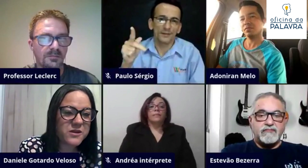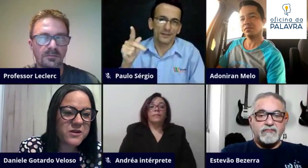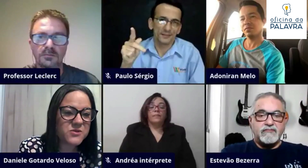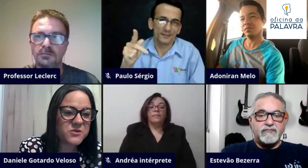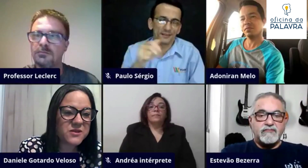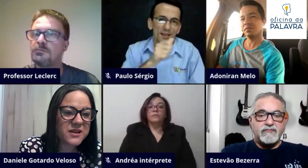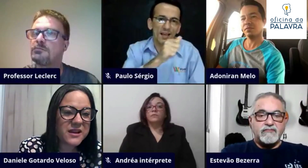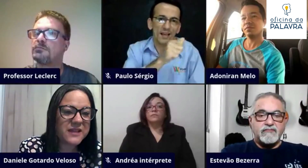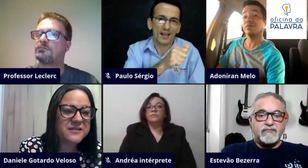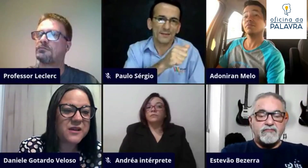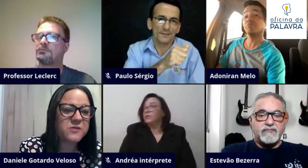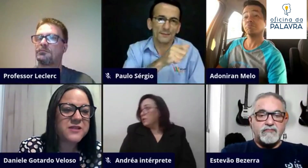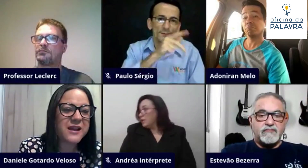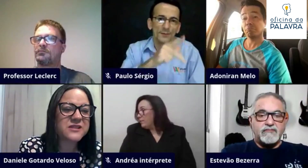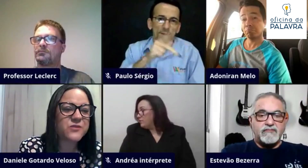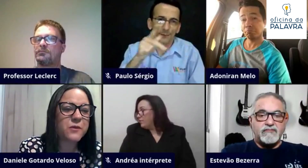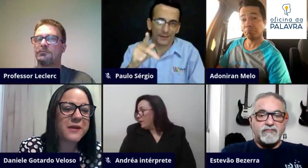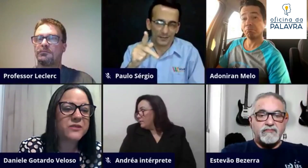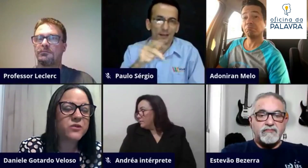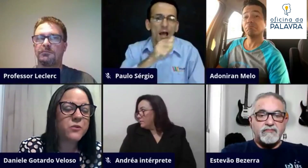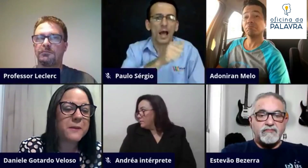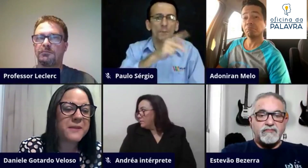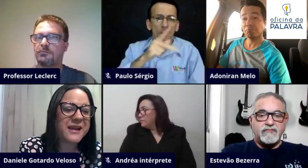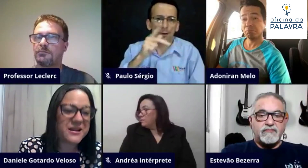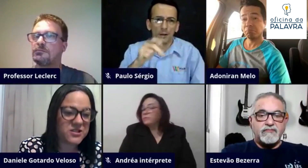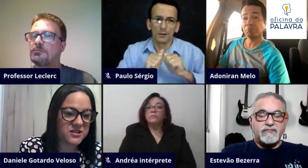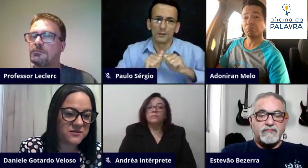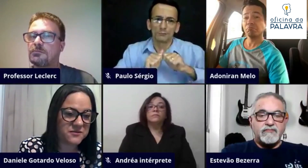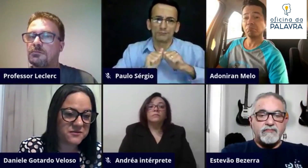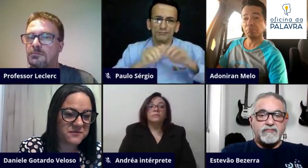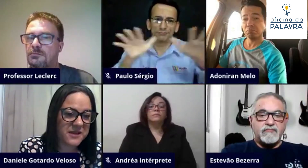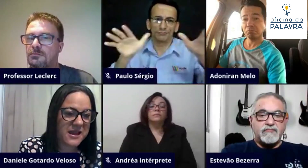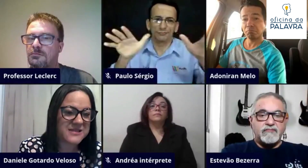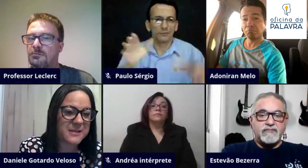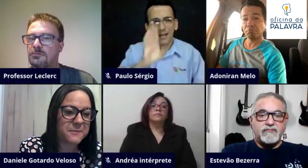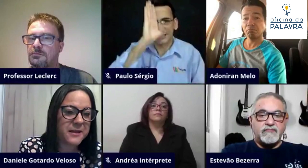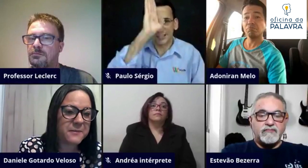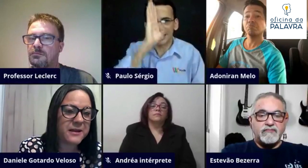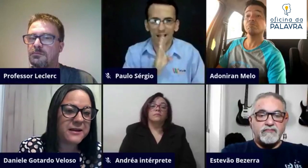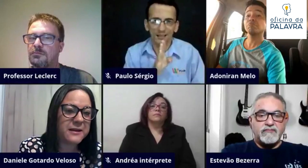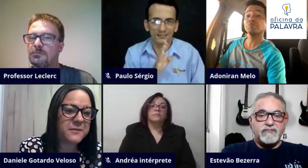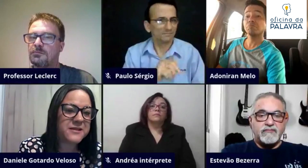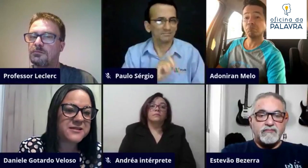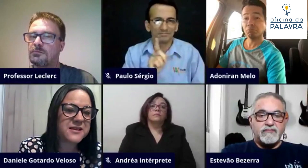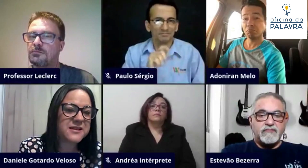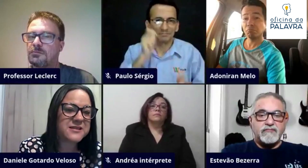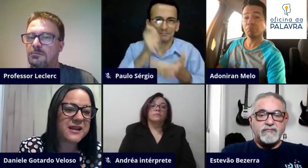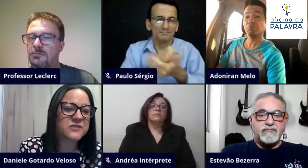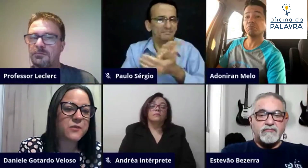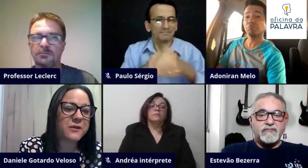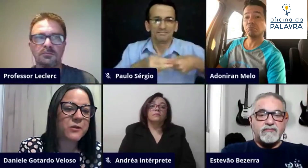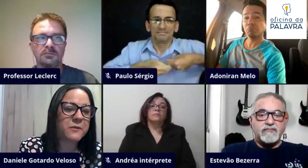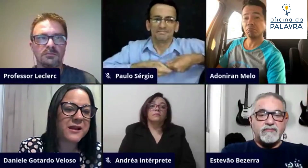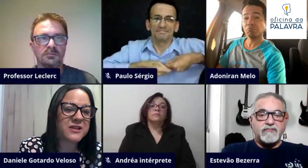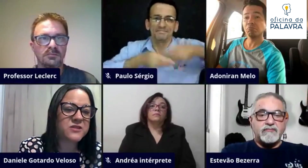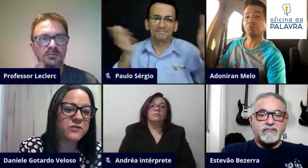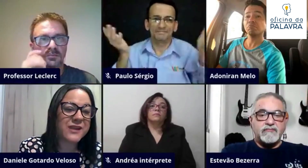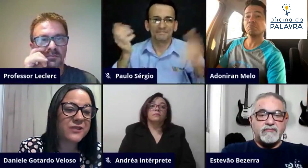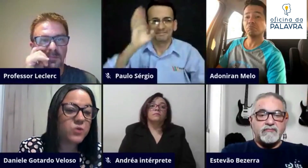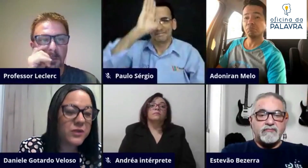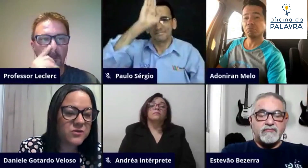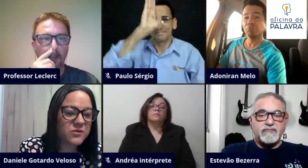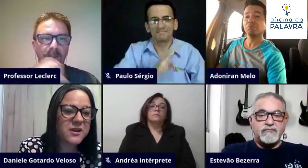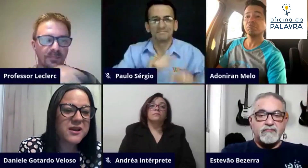Feito tudo isso, então, será transformado num aplicativo. Essa Bíblia em Libras será transformada num